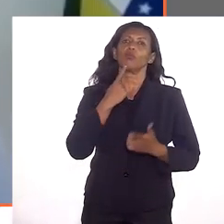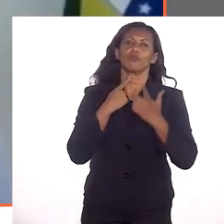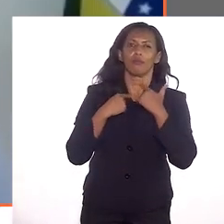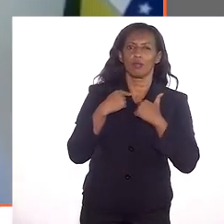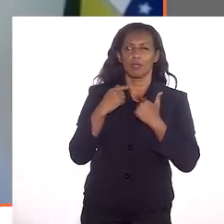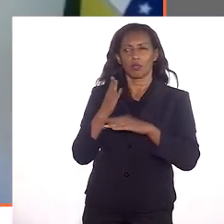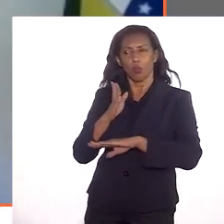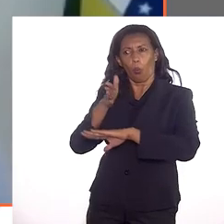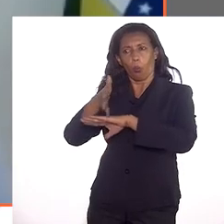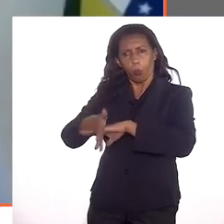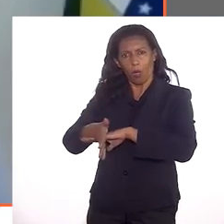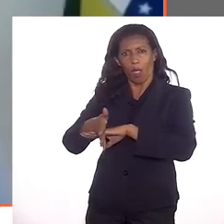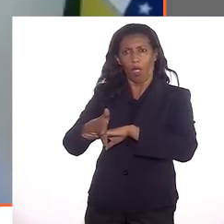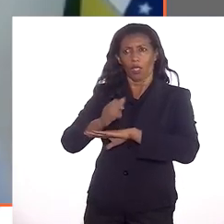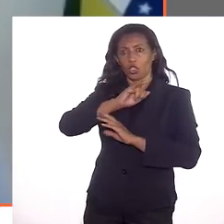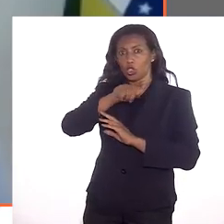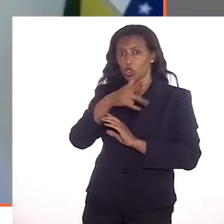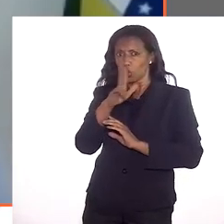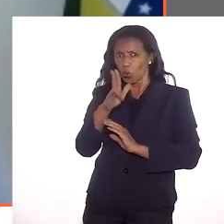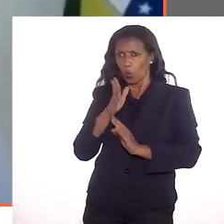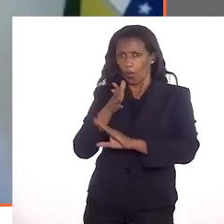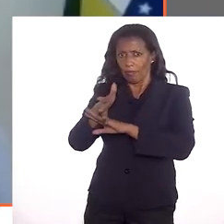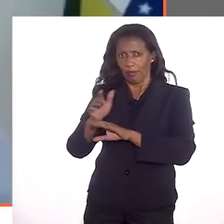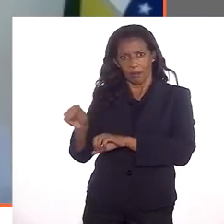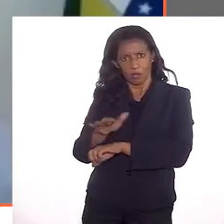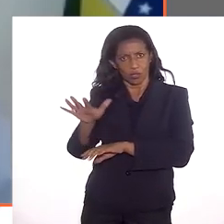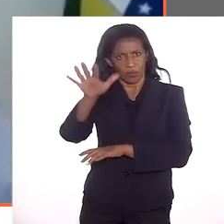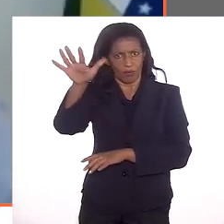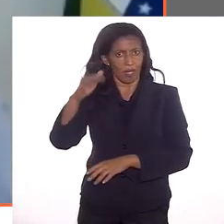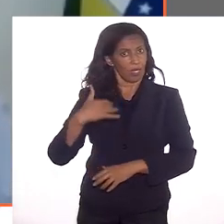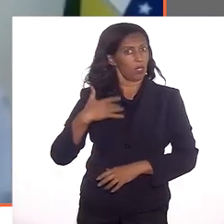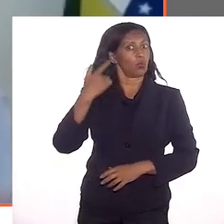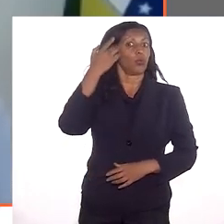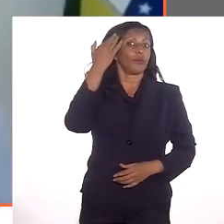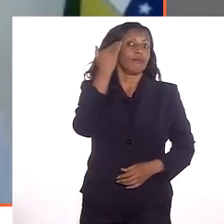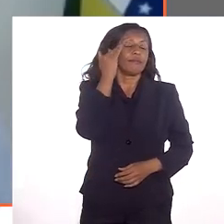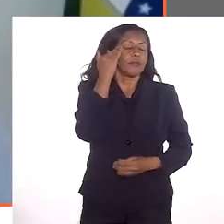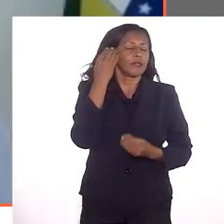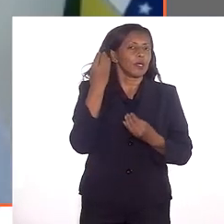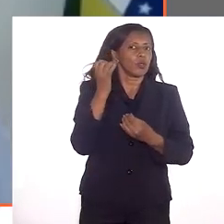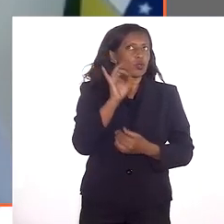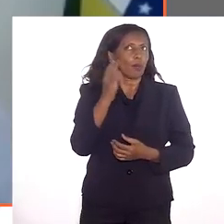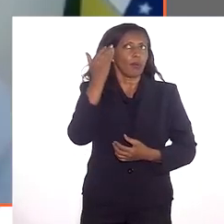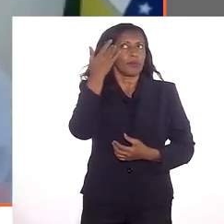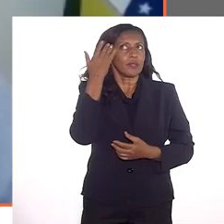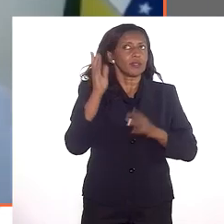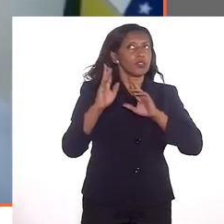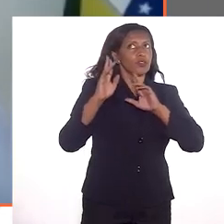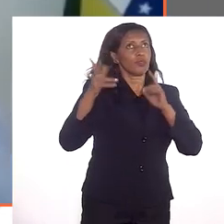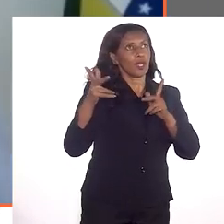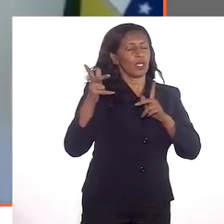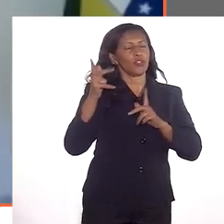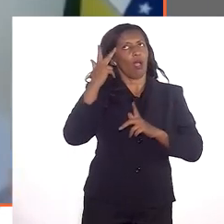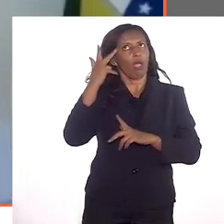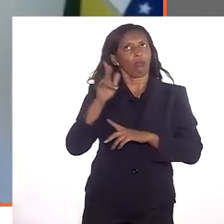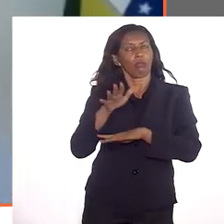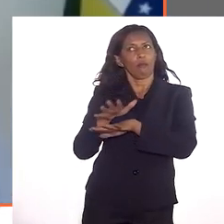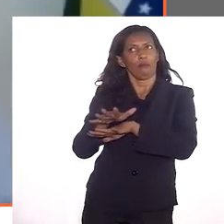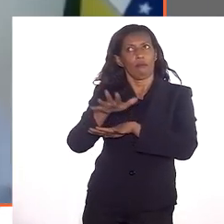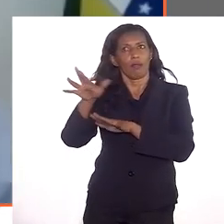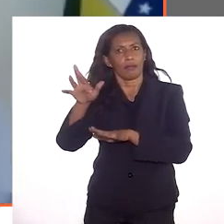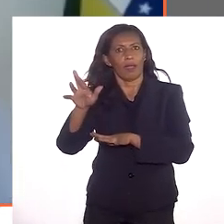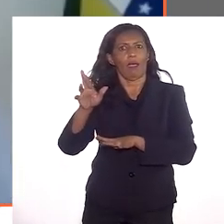o desejo de ocupar as favelas a partir do segundo semestre, né? E eu estou entendendo isso, só posso entender dessa forma, que seja uma